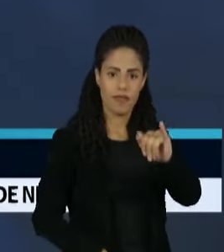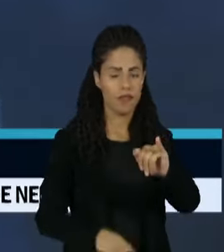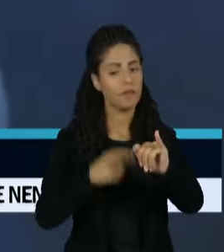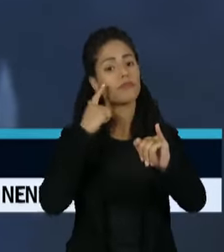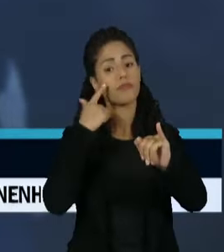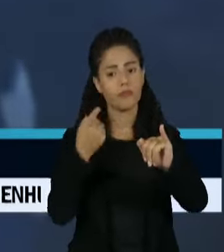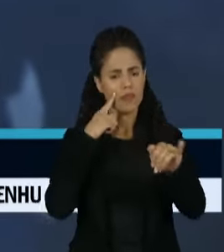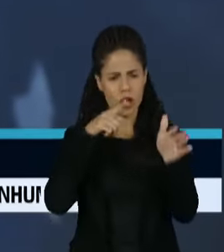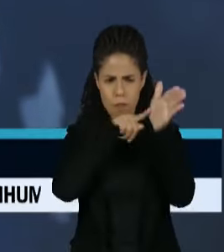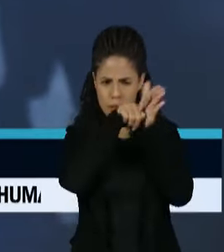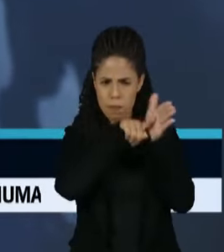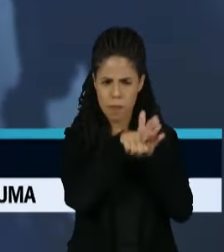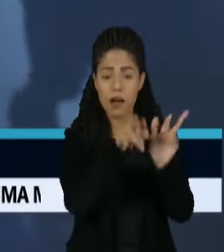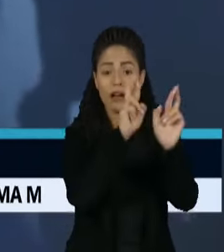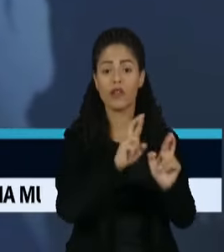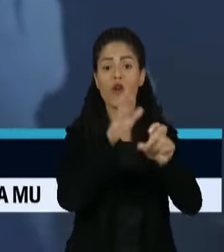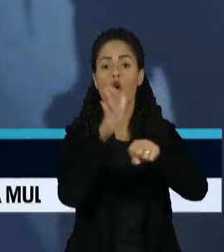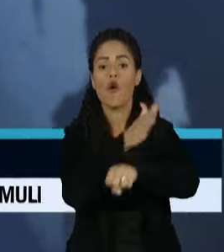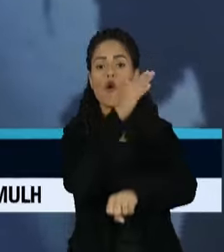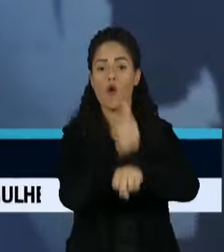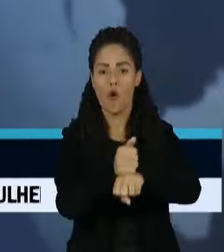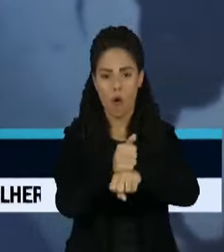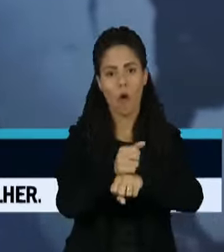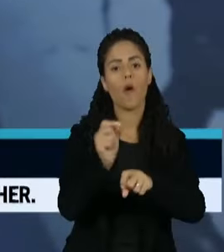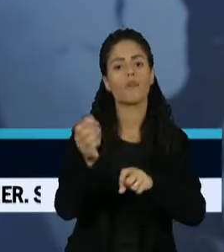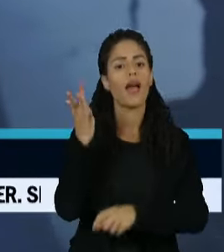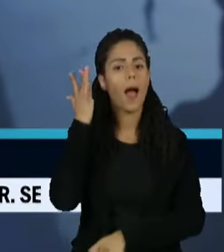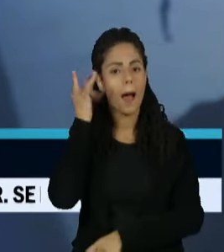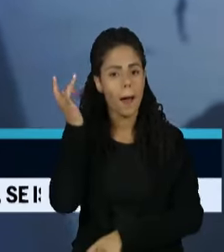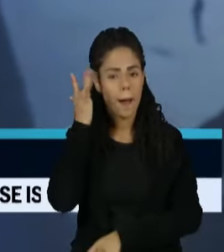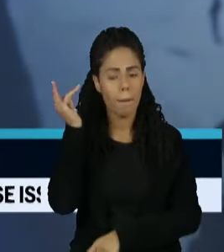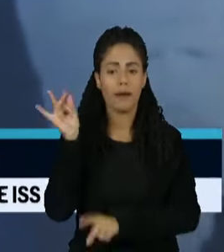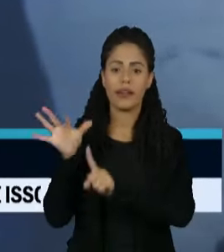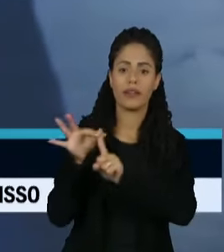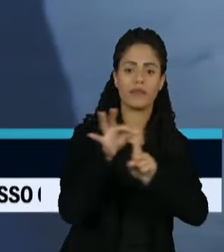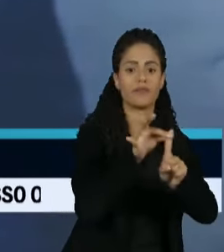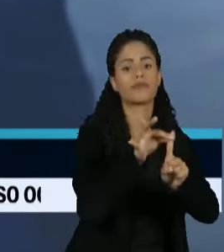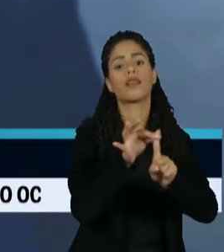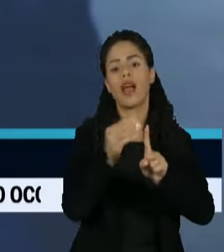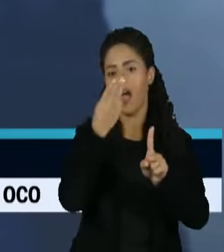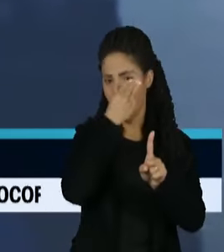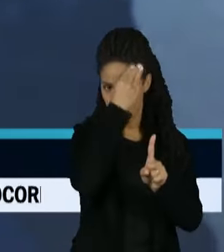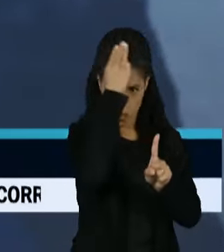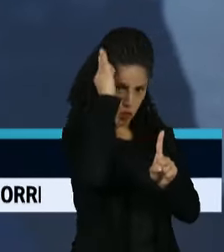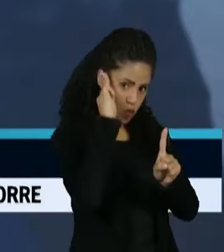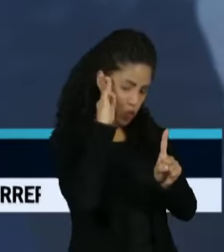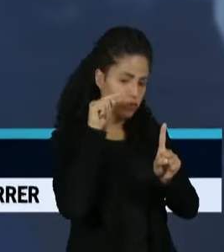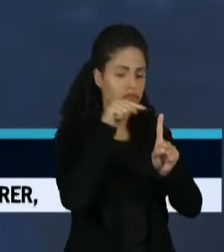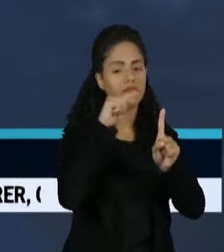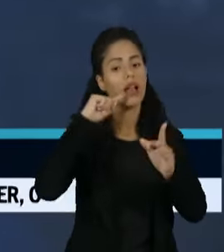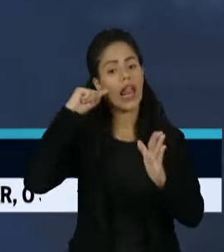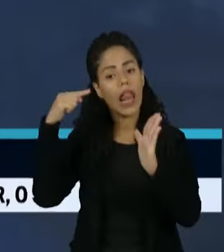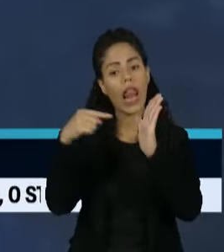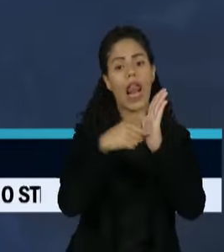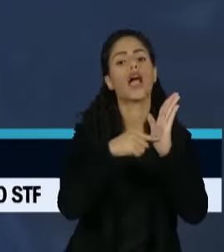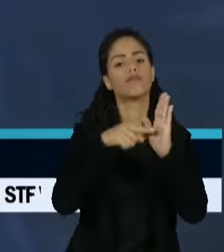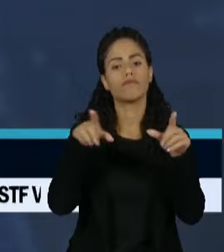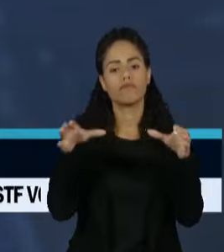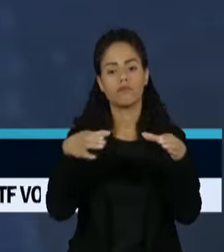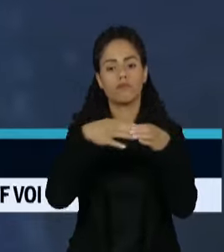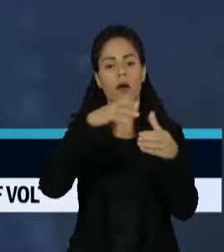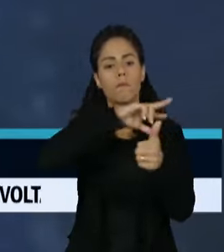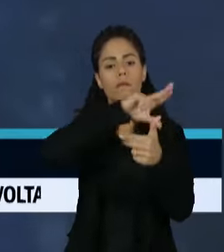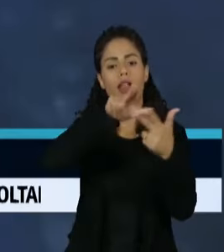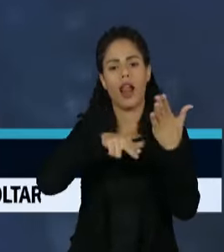CPMI, que apura os atos golpistas, vai ouvir amanhã o general da reserva, Augusto Heleno. Depois das denúncias envolvendo militares, as